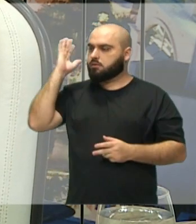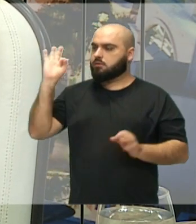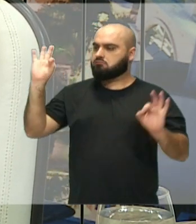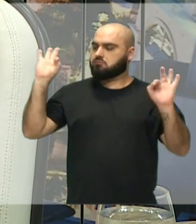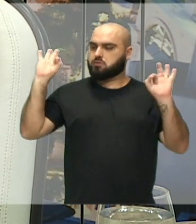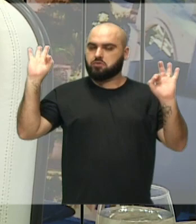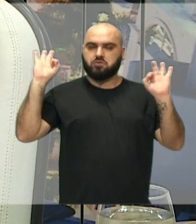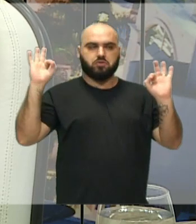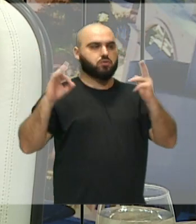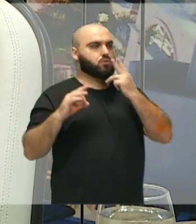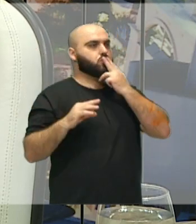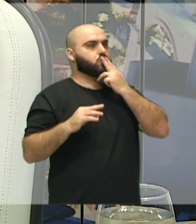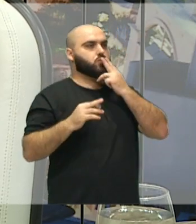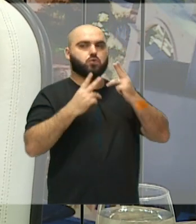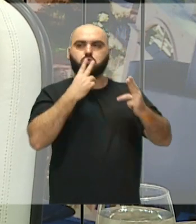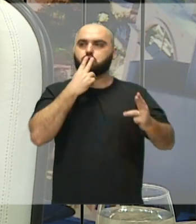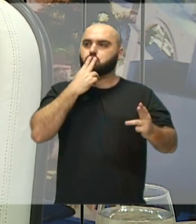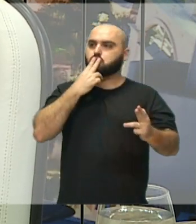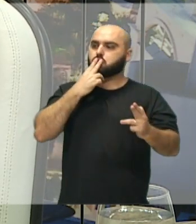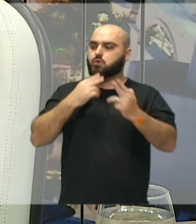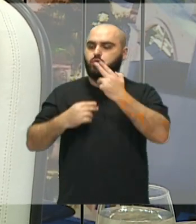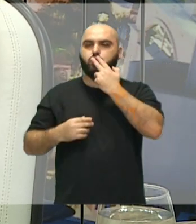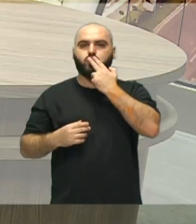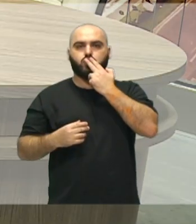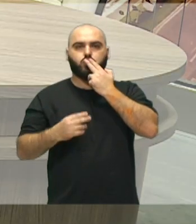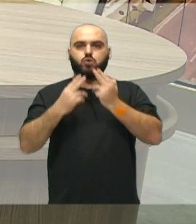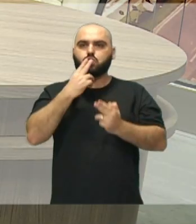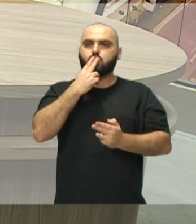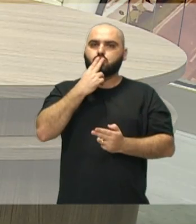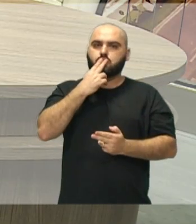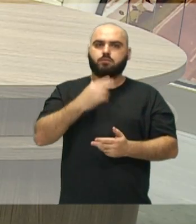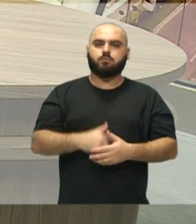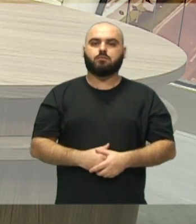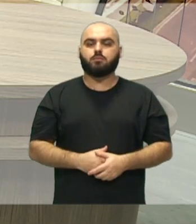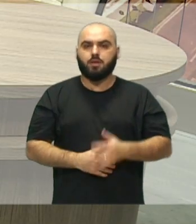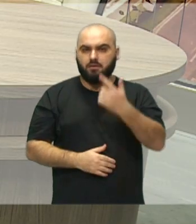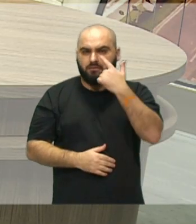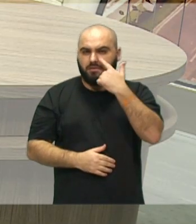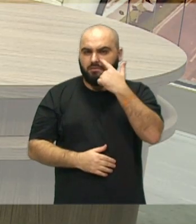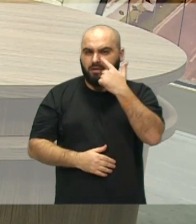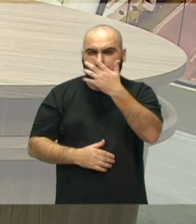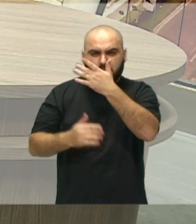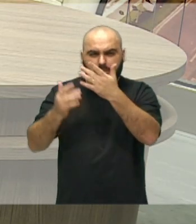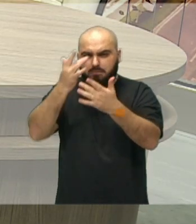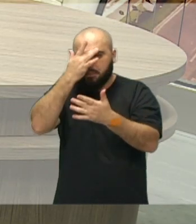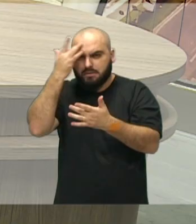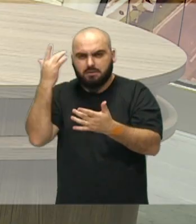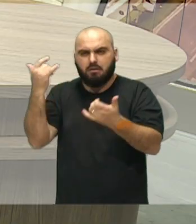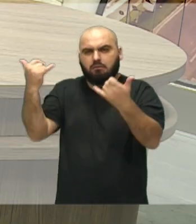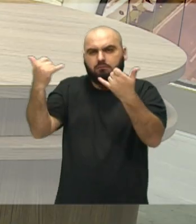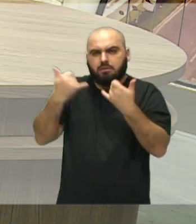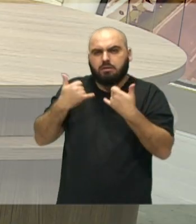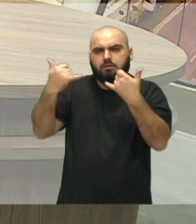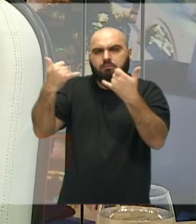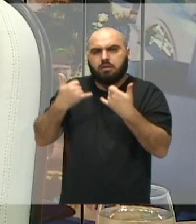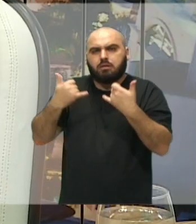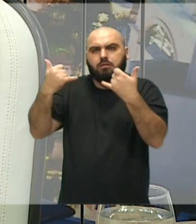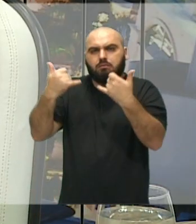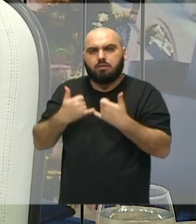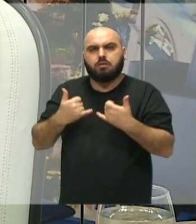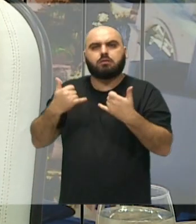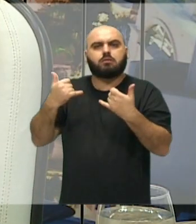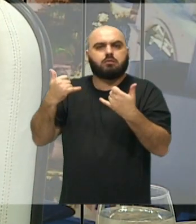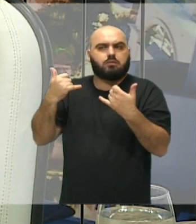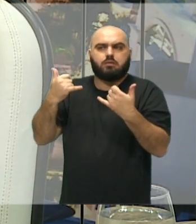geração seguinte sendo educada de que o cigarro não podia e tal. Então, na minha época, eu tinha um professor que